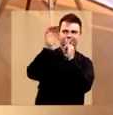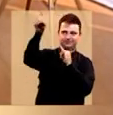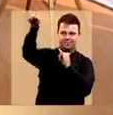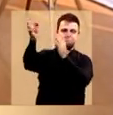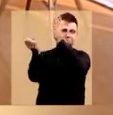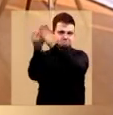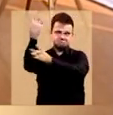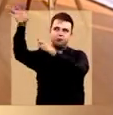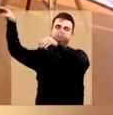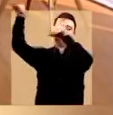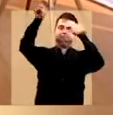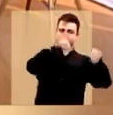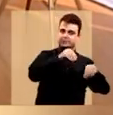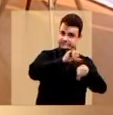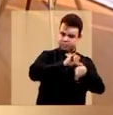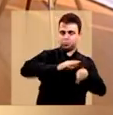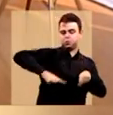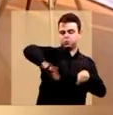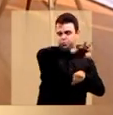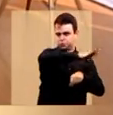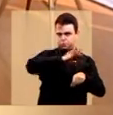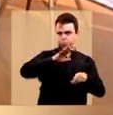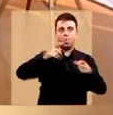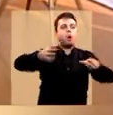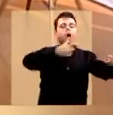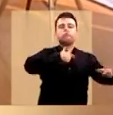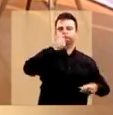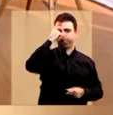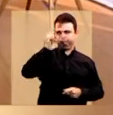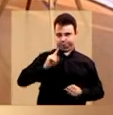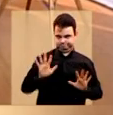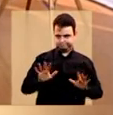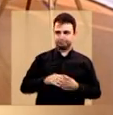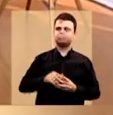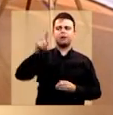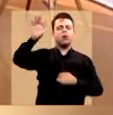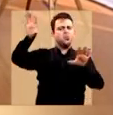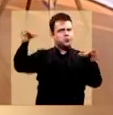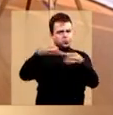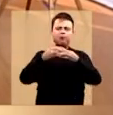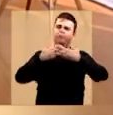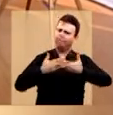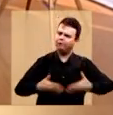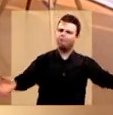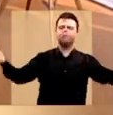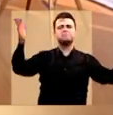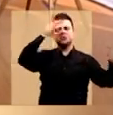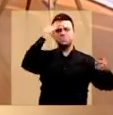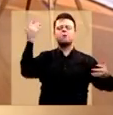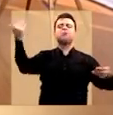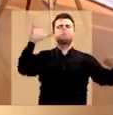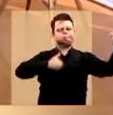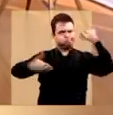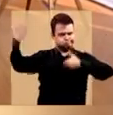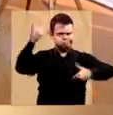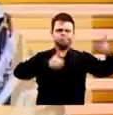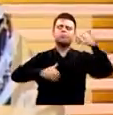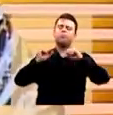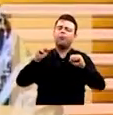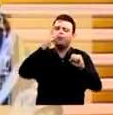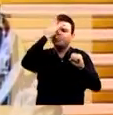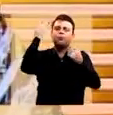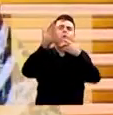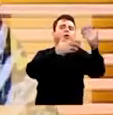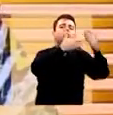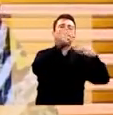onde vamos, né? Mas o conselho sempre esteve, né? Sempre. Continua de portas escancaradas, né? Para